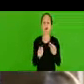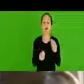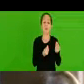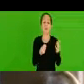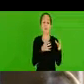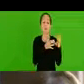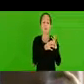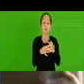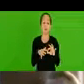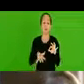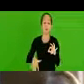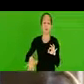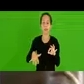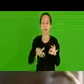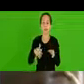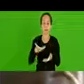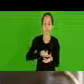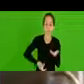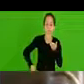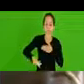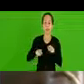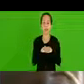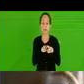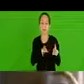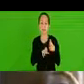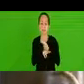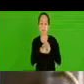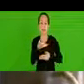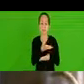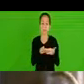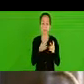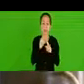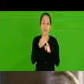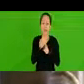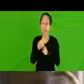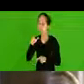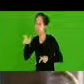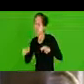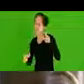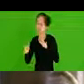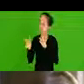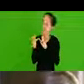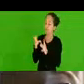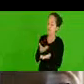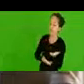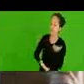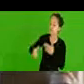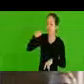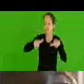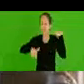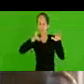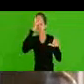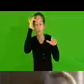no seu contexto de interação, de relacionalidade, de sociabilidade, de habitação, de vida, de gênero, de classe social,